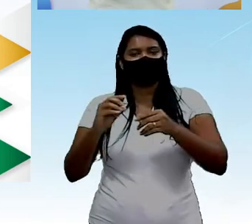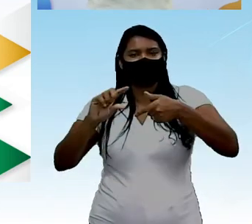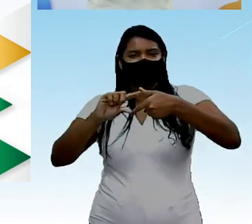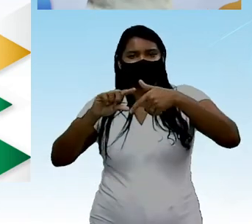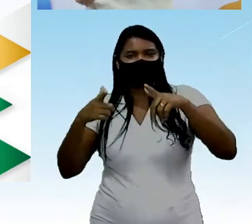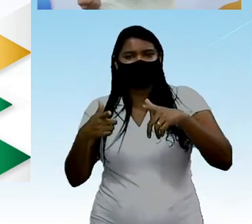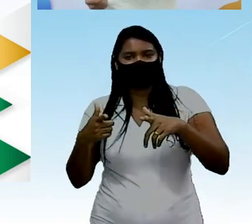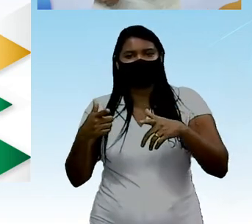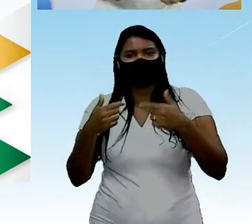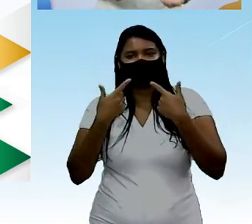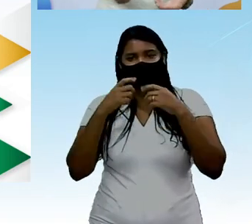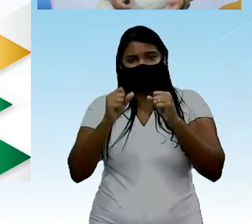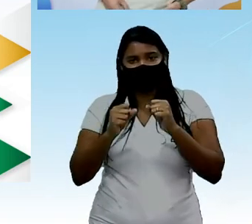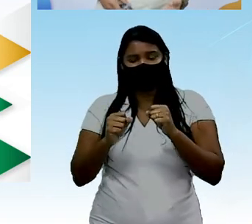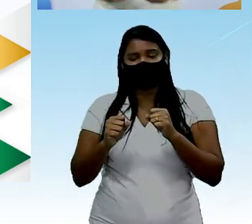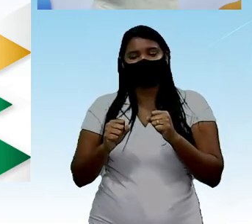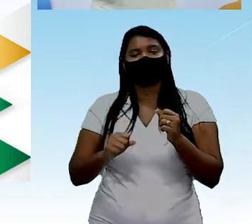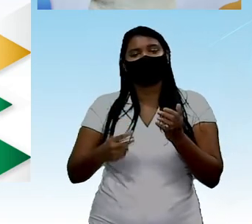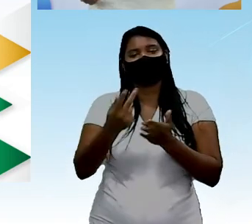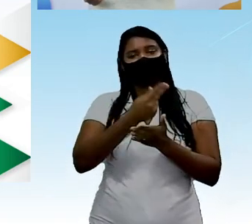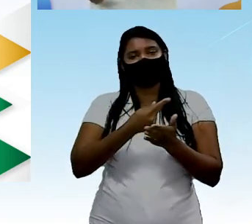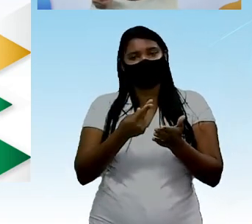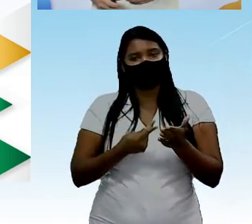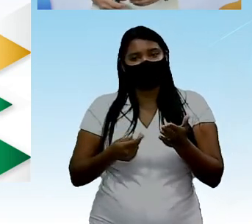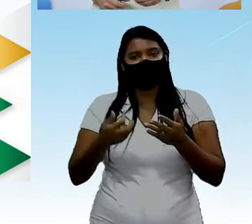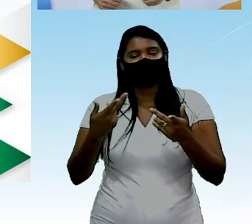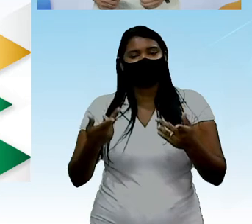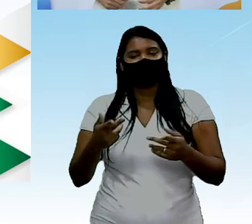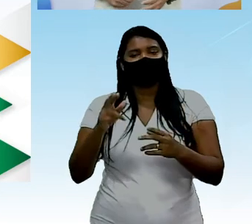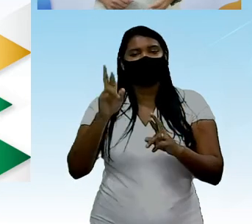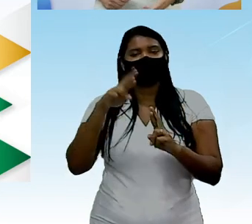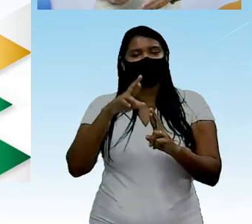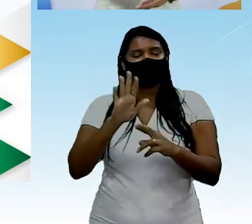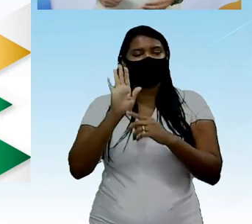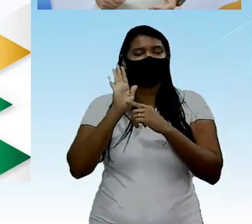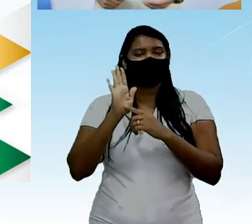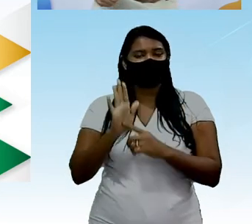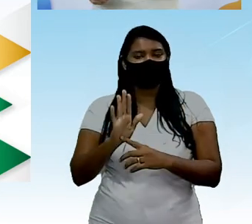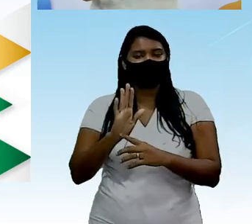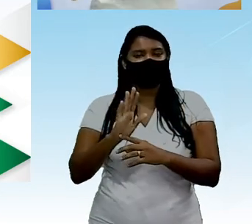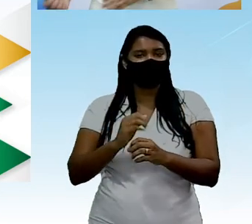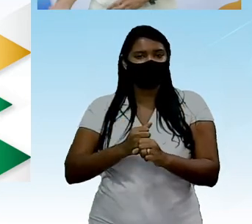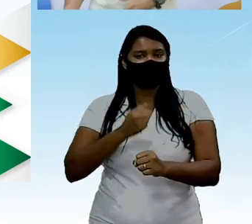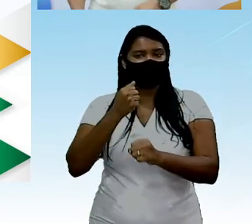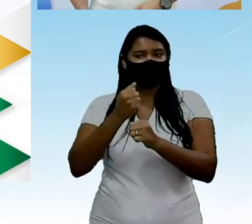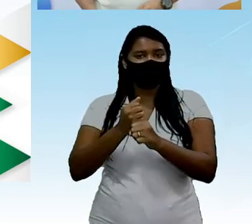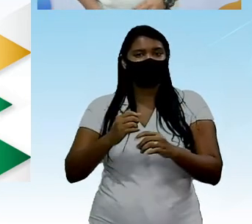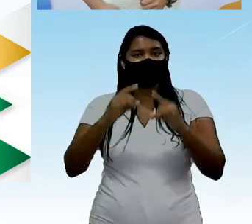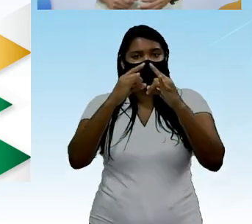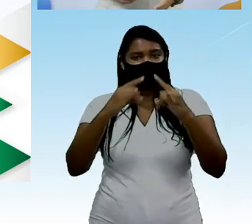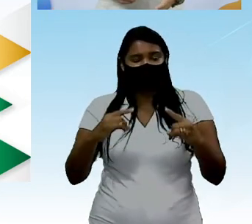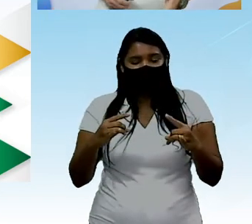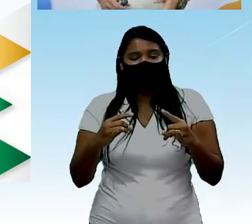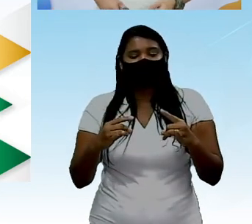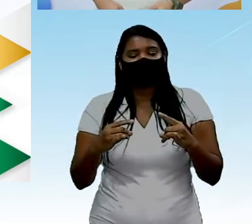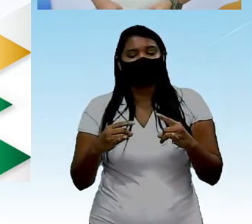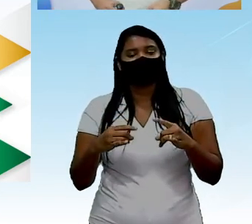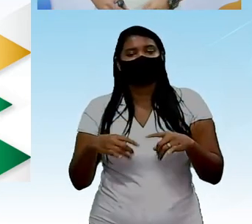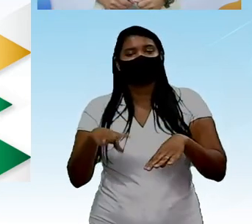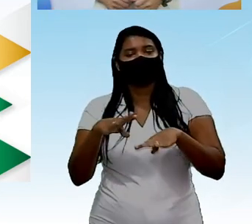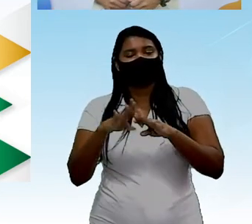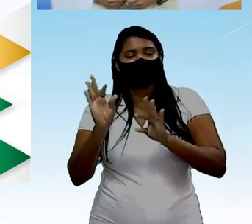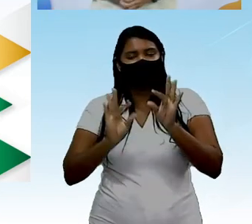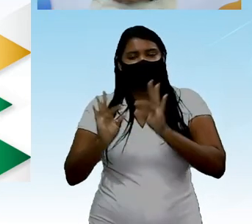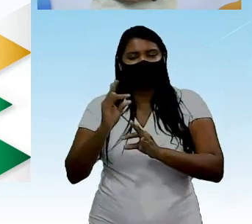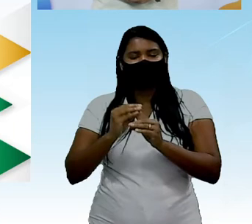como sua linguagem simbólica para representar, por exemplo, construções arquitetônicas, para representar